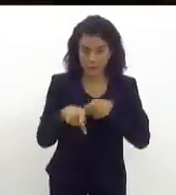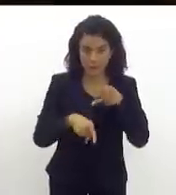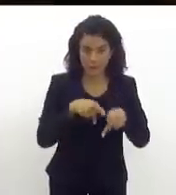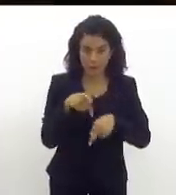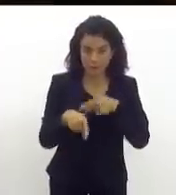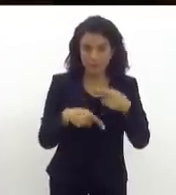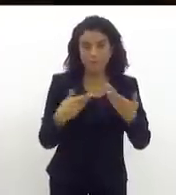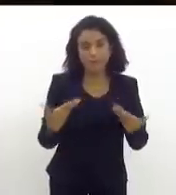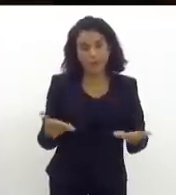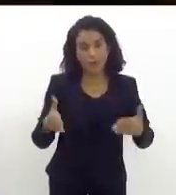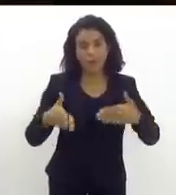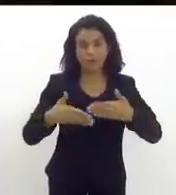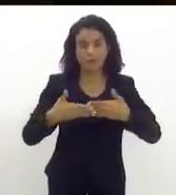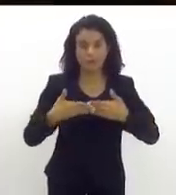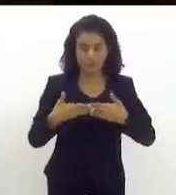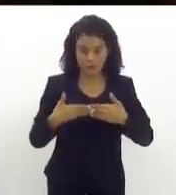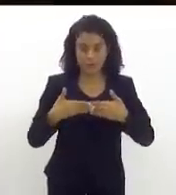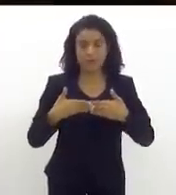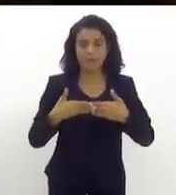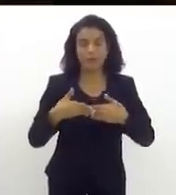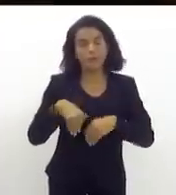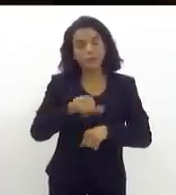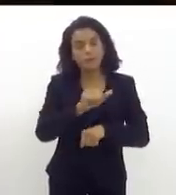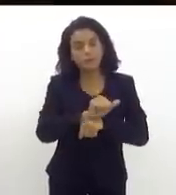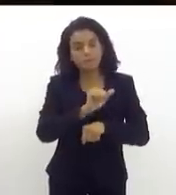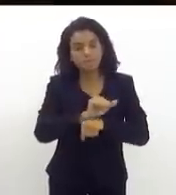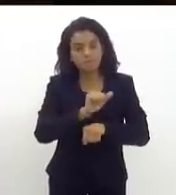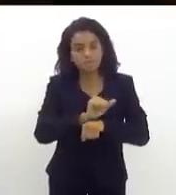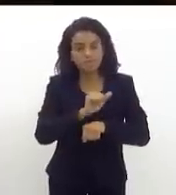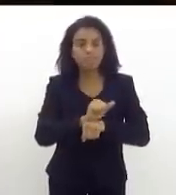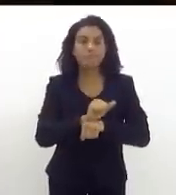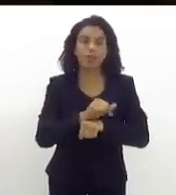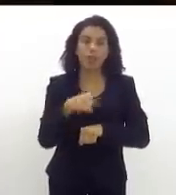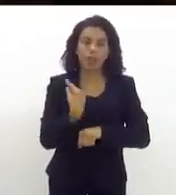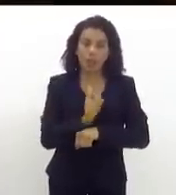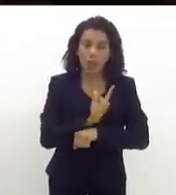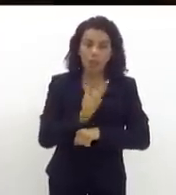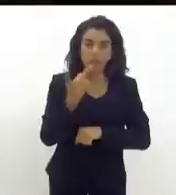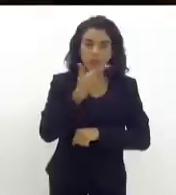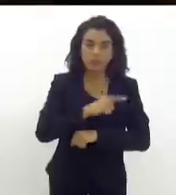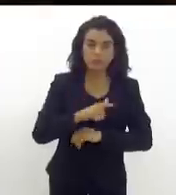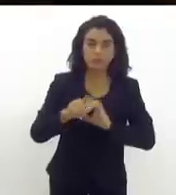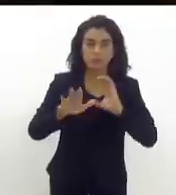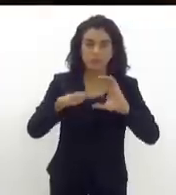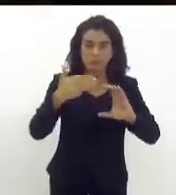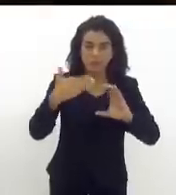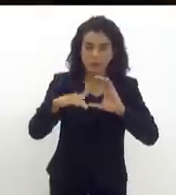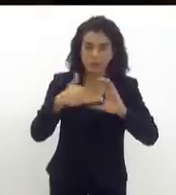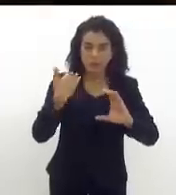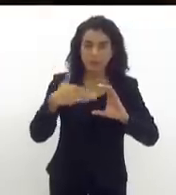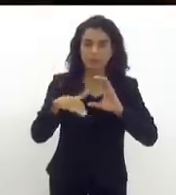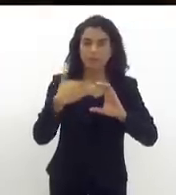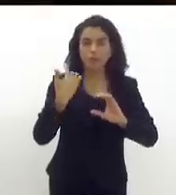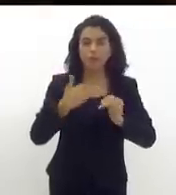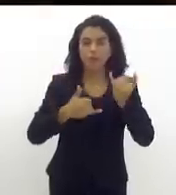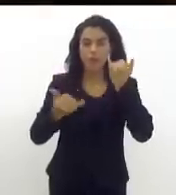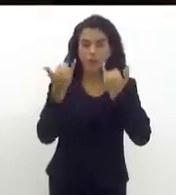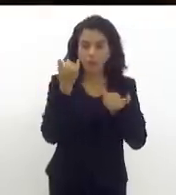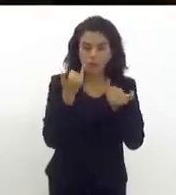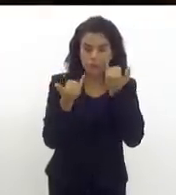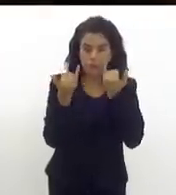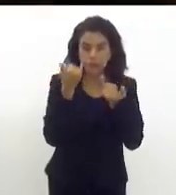assim encerro aguardando que recebemos nós uma notícia